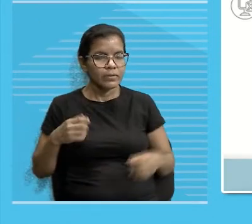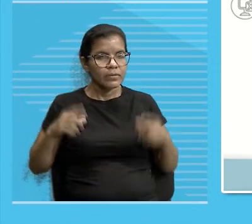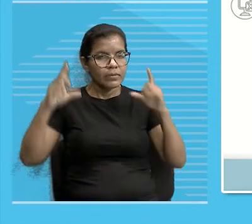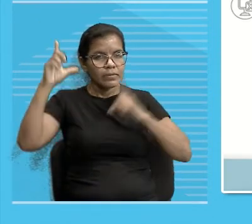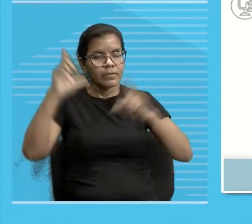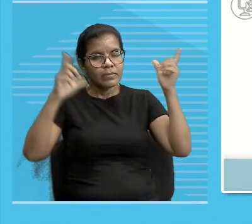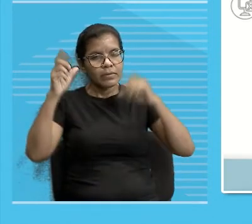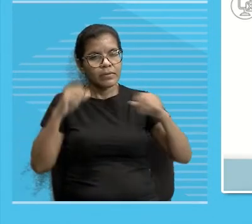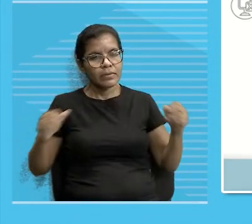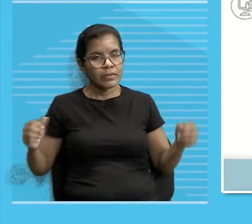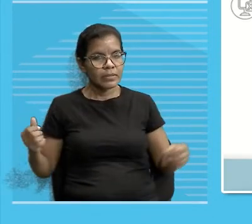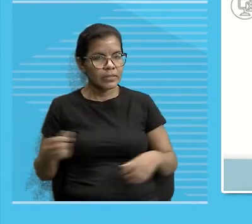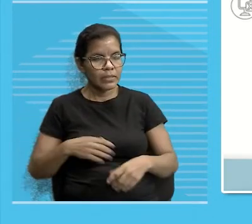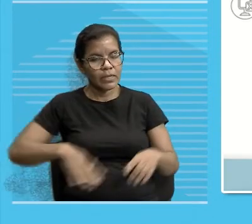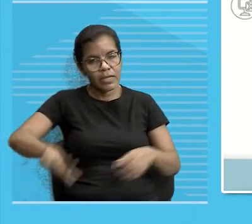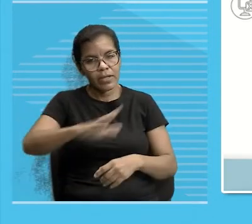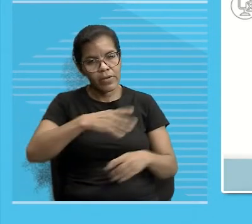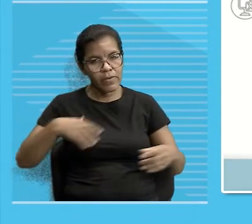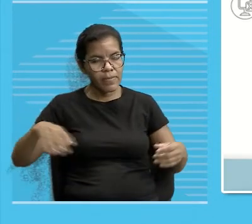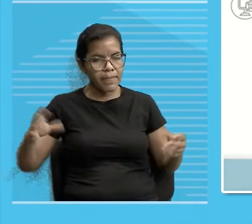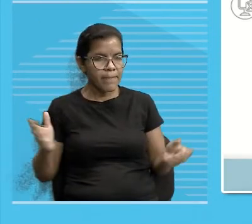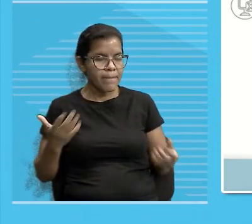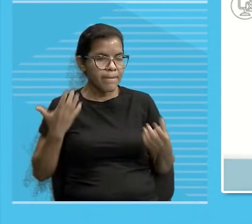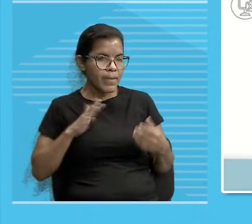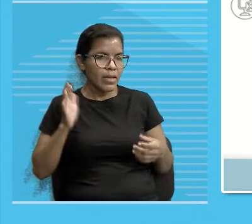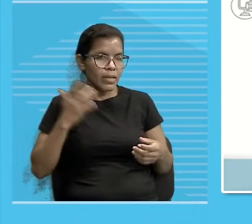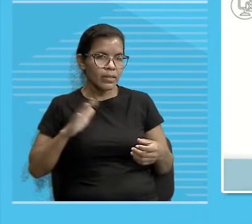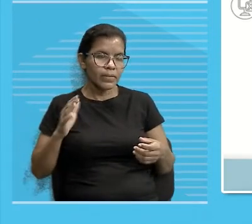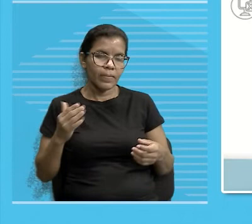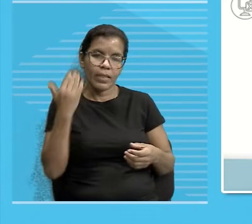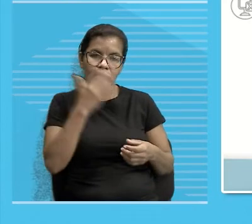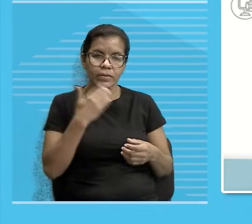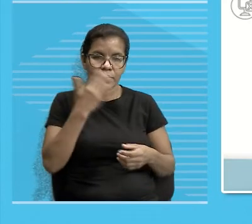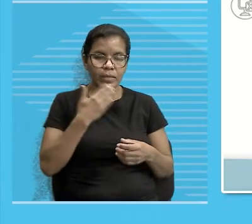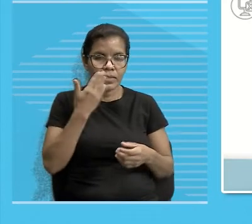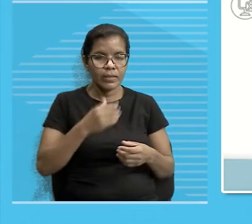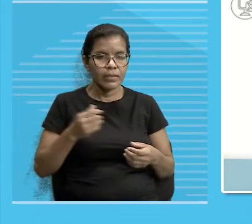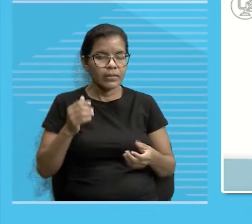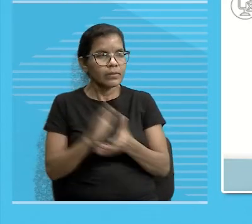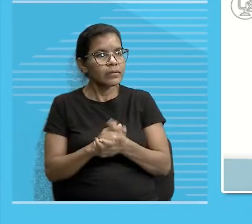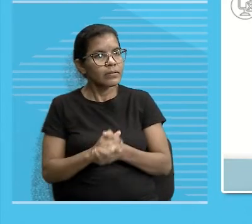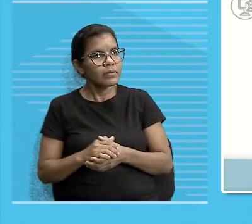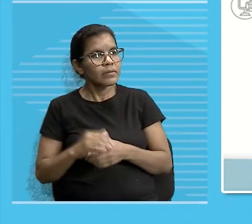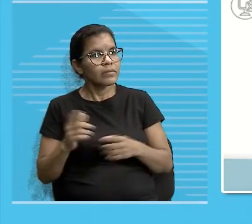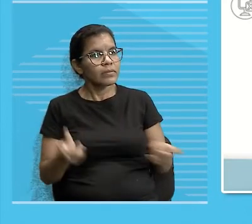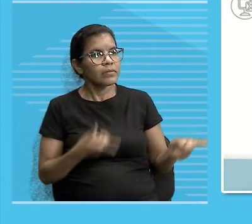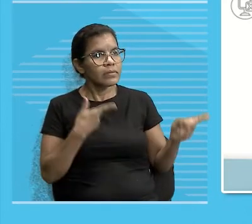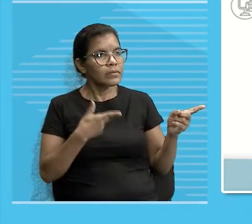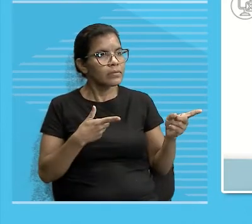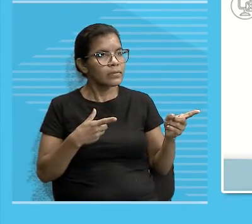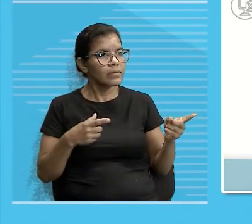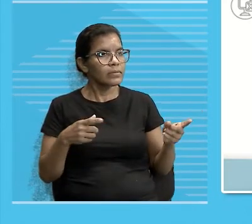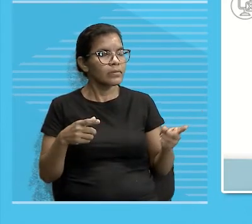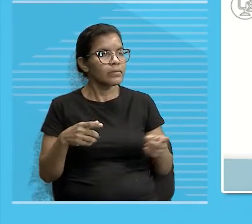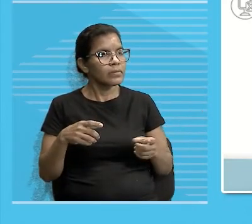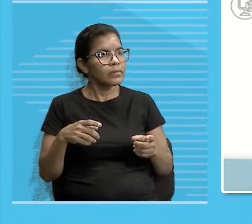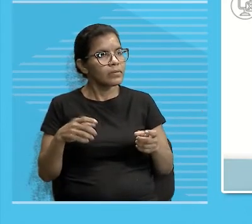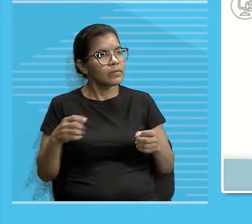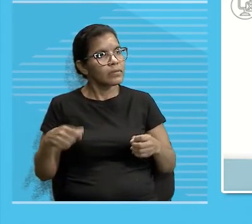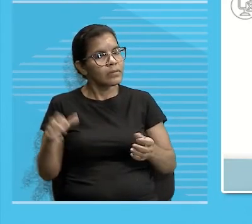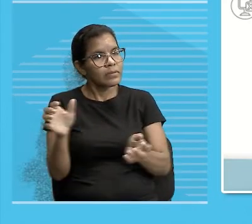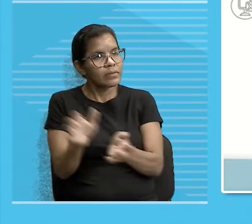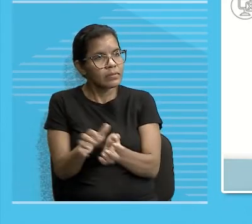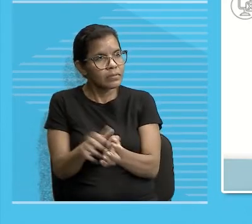as zonas açucareiras e mineradoras. Tá? Olha aí a Basílica de Nossa Senhora do Carmo, Recife. E veja a